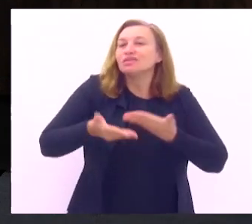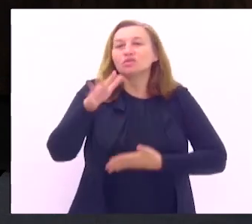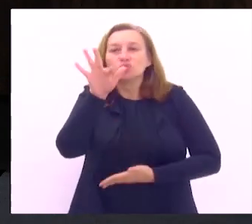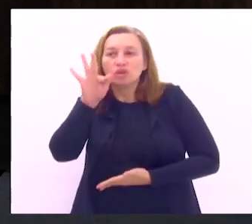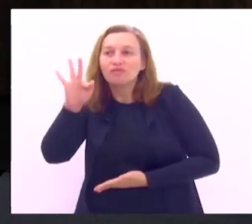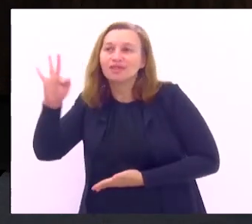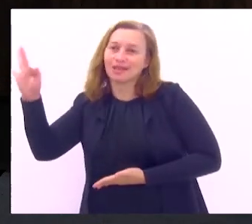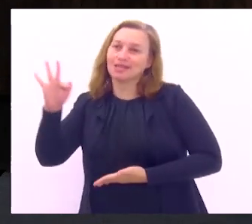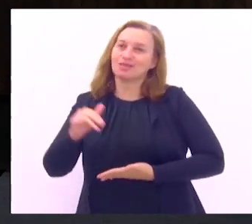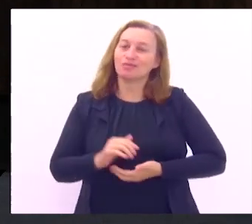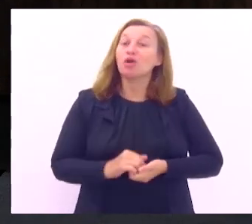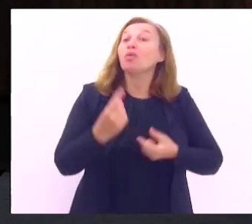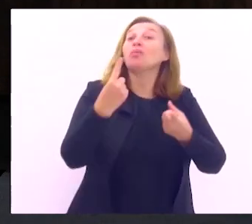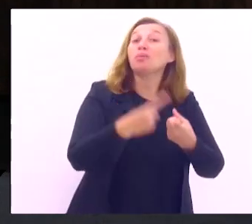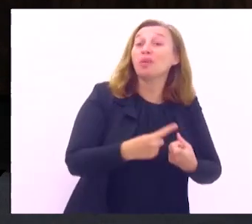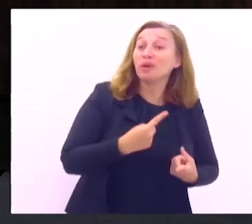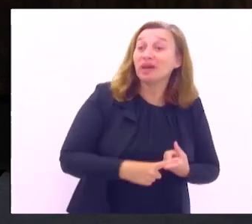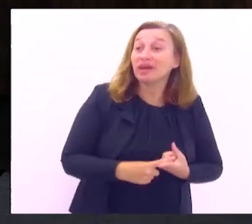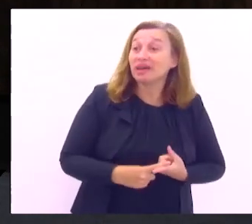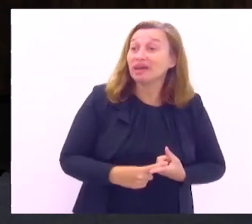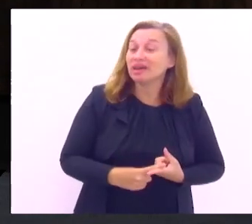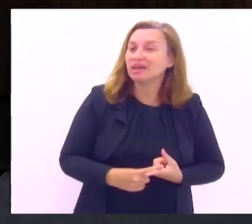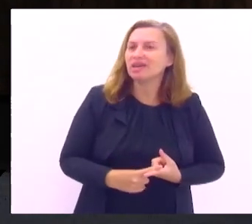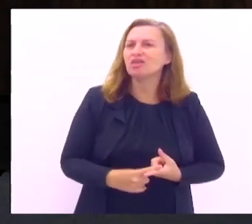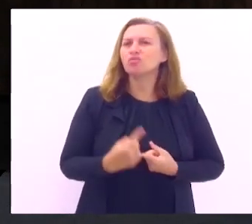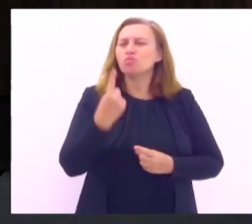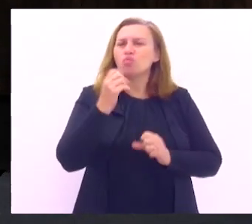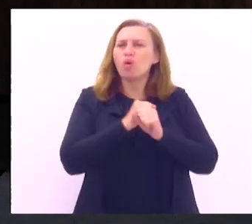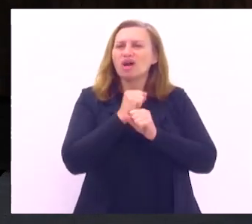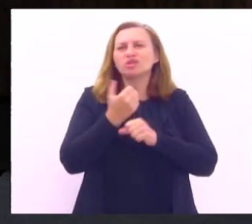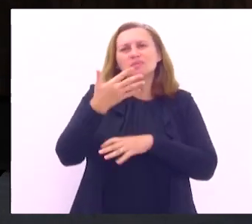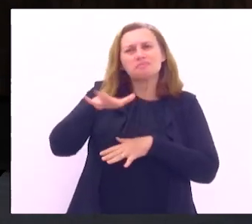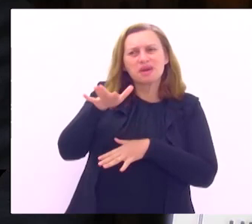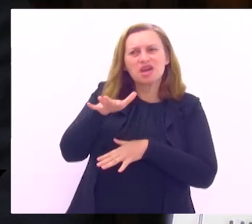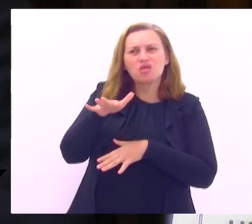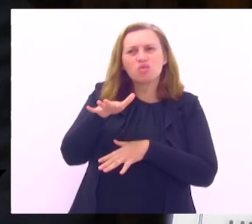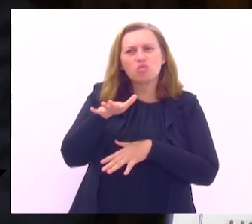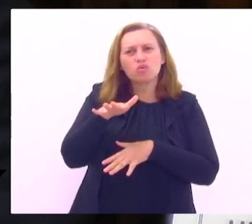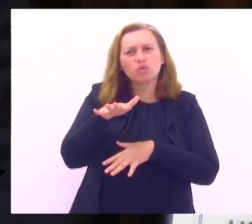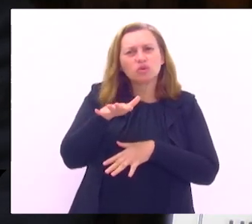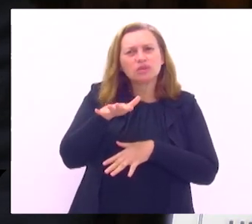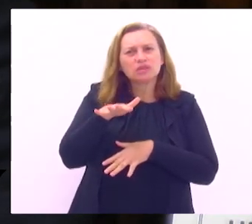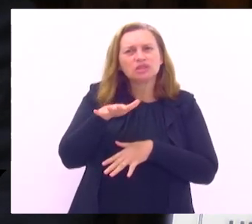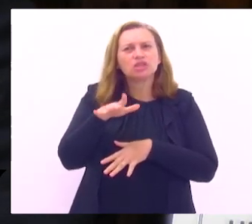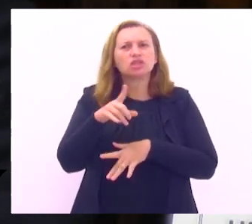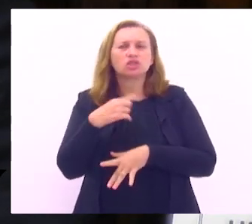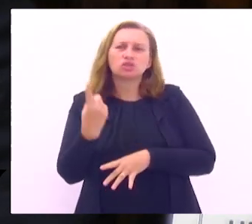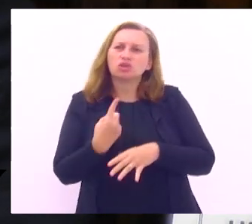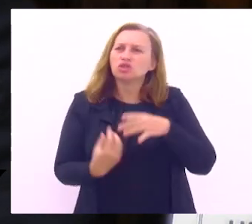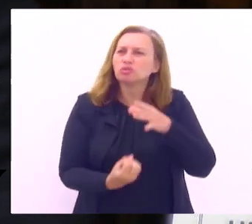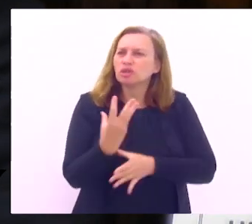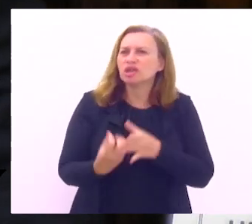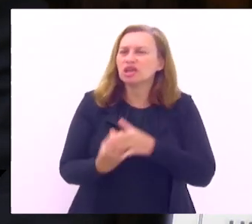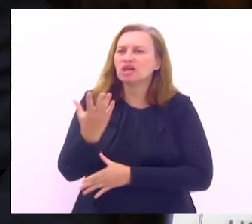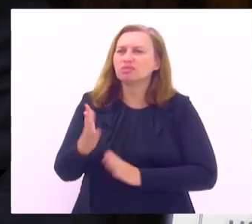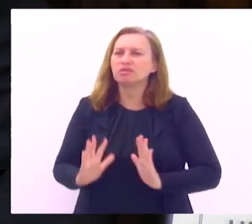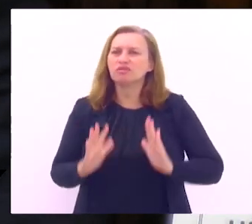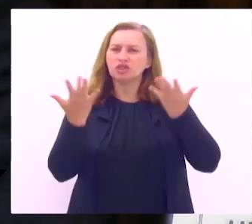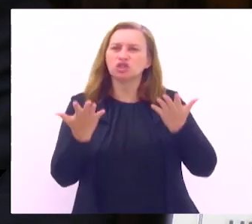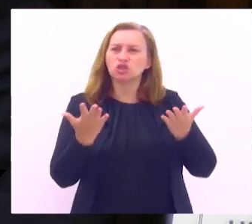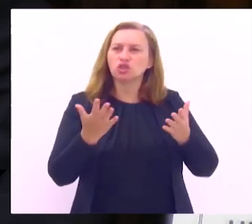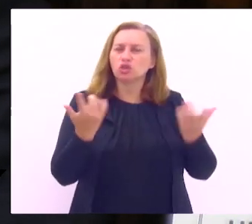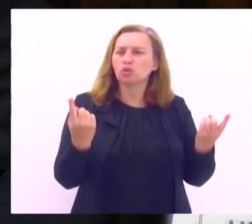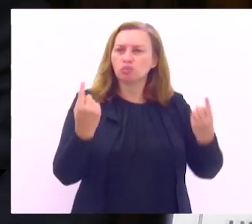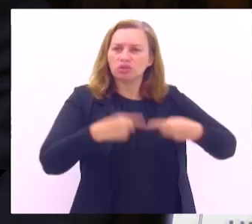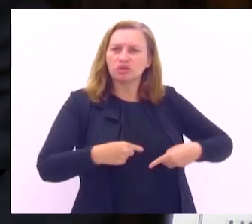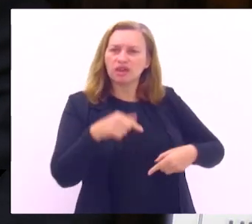federação, porque há 1 ano e meio que nós estamos realizando os eventos competitivos aqui